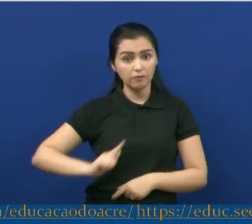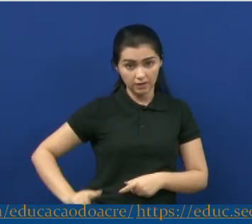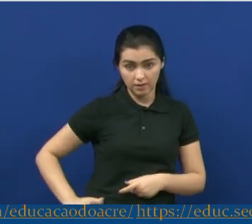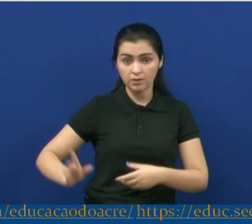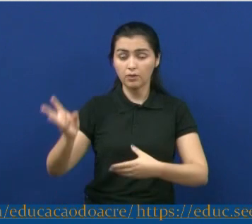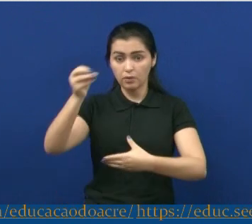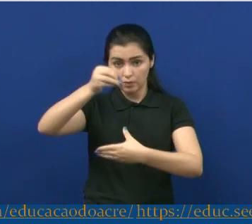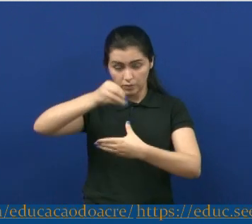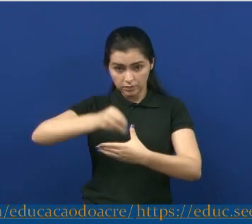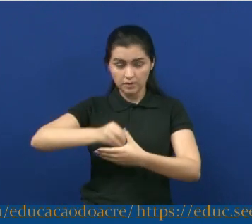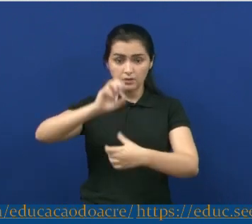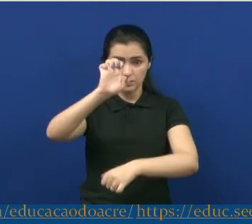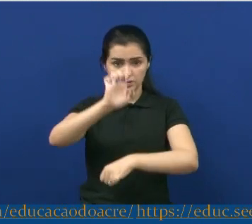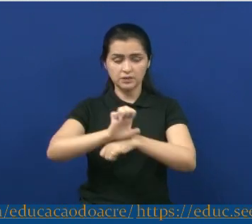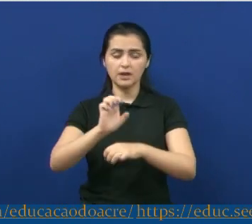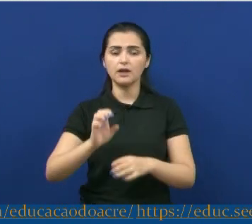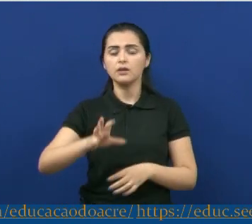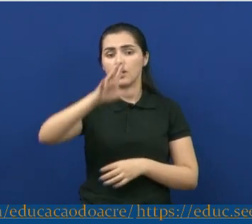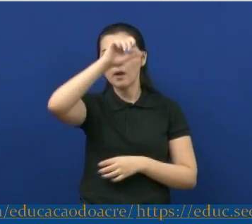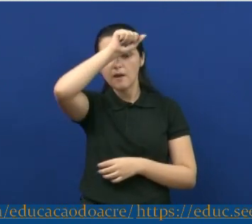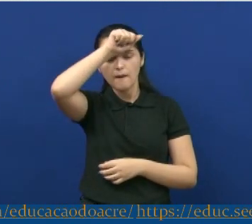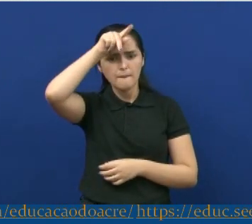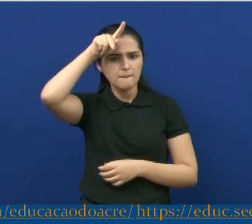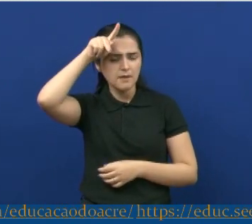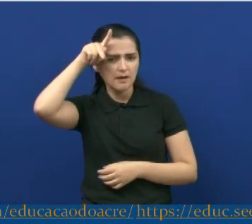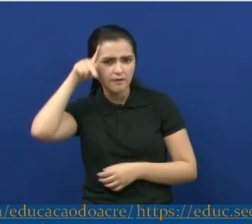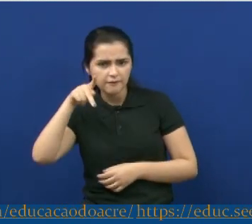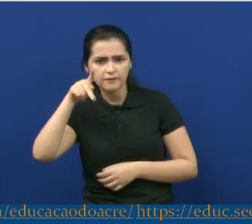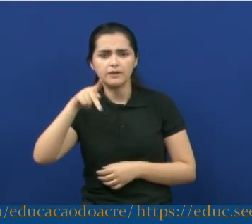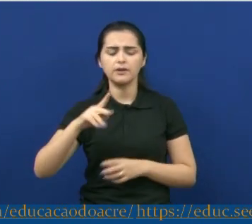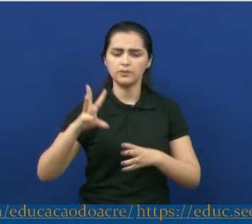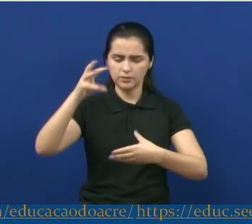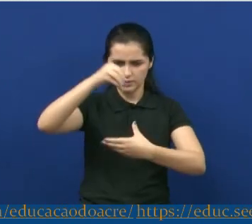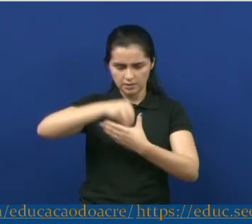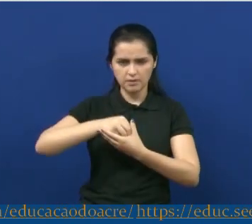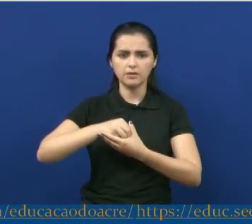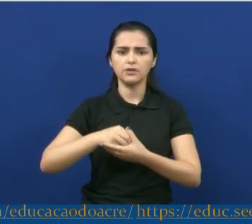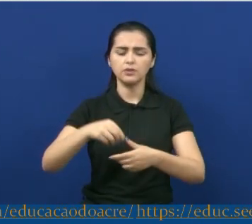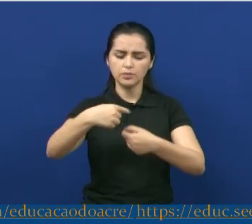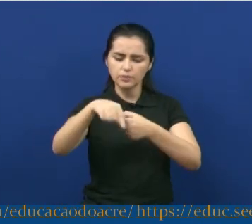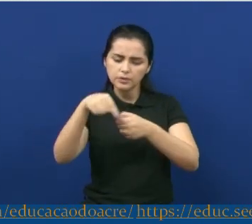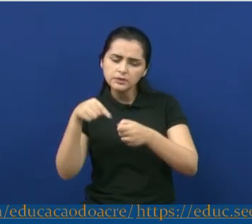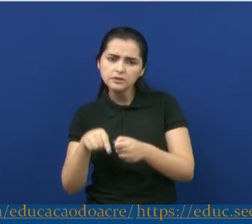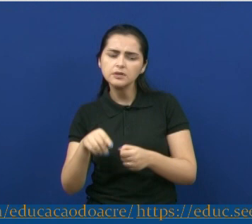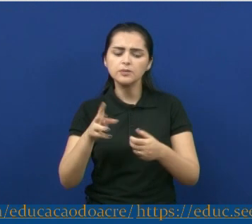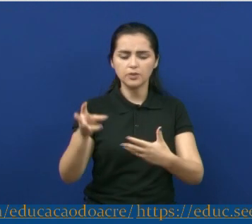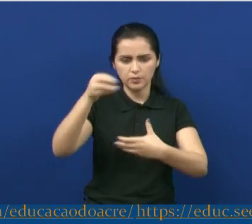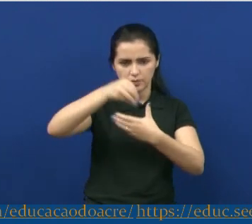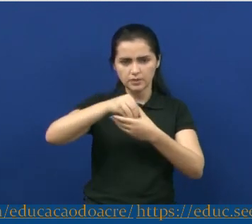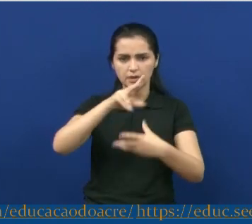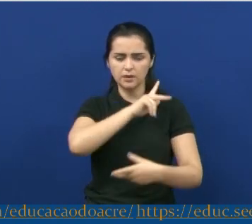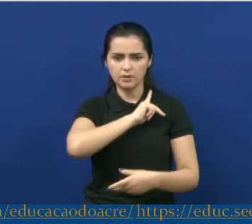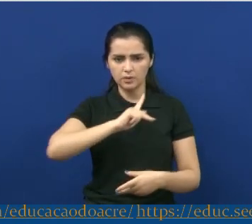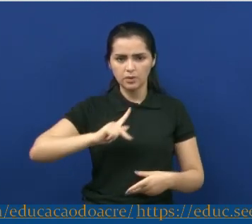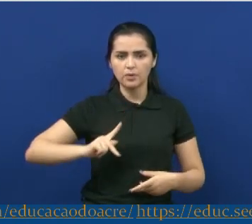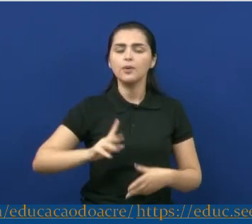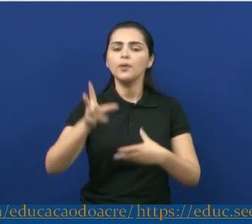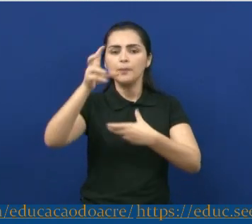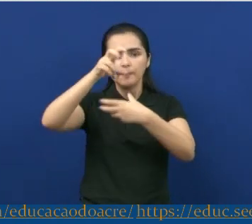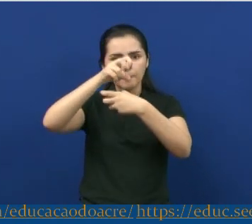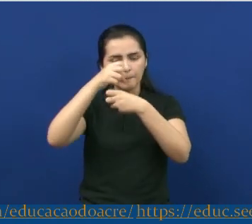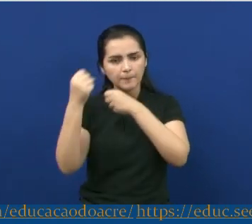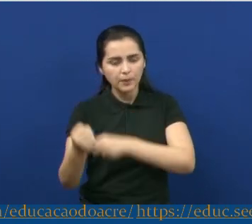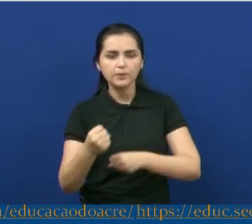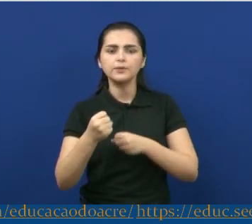estado, e o nosso prefeito dentro do nosso município. Dentro do poder legislativo, a gente vai ter os nossos senadores,